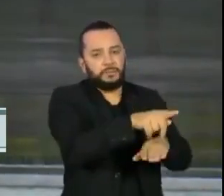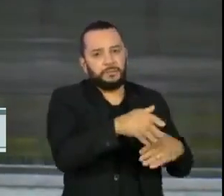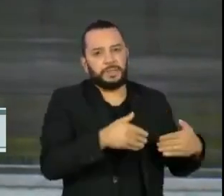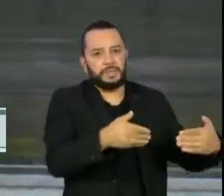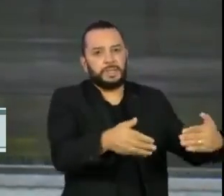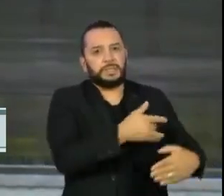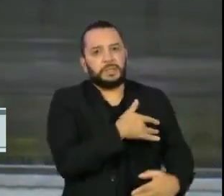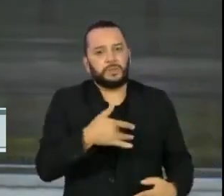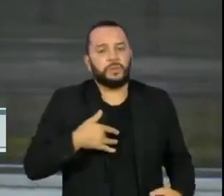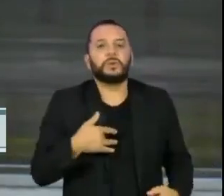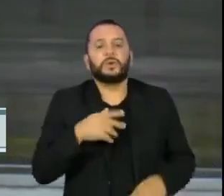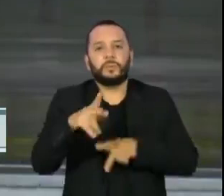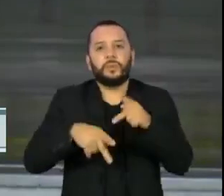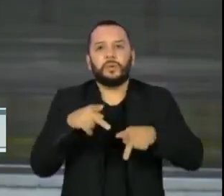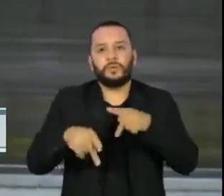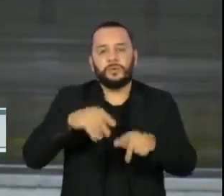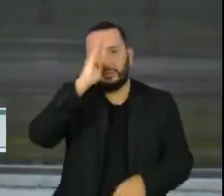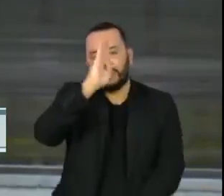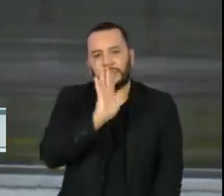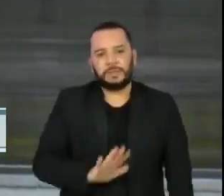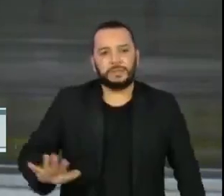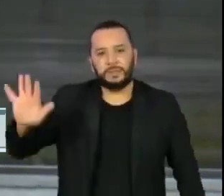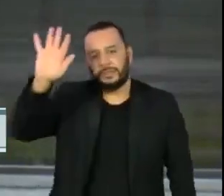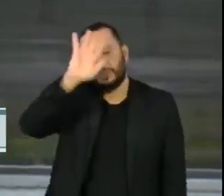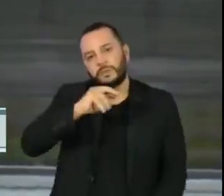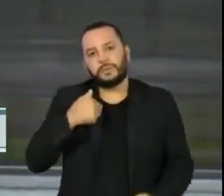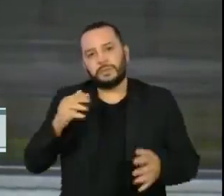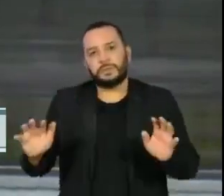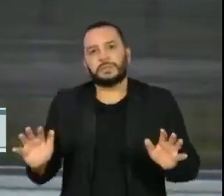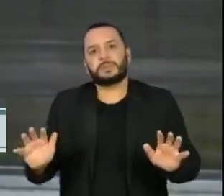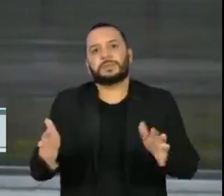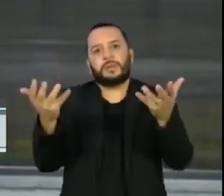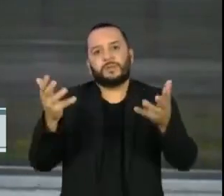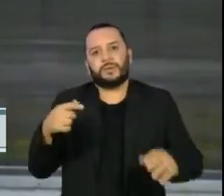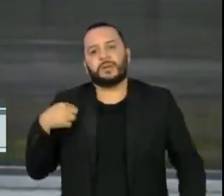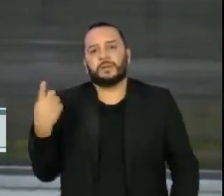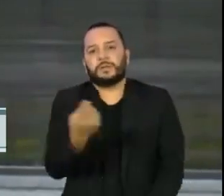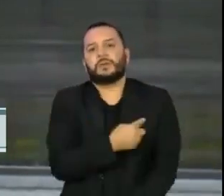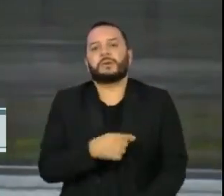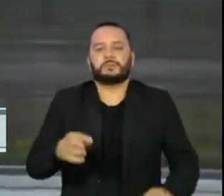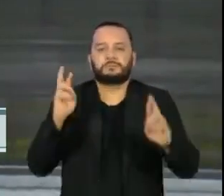brasileiros de todo o Brasil. Nós ainda temos esperança.